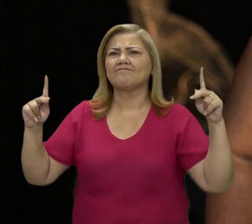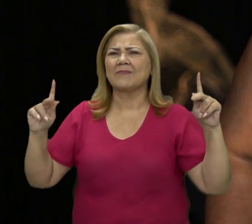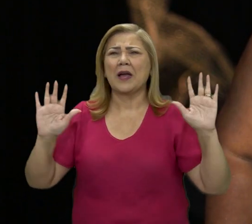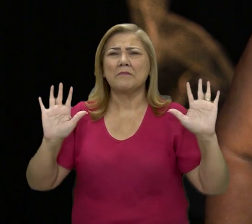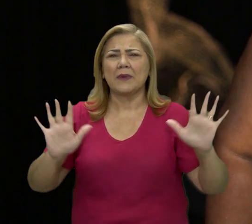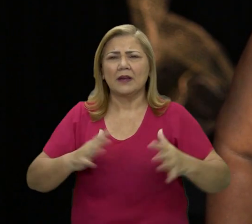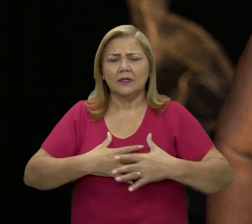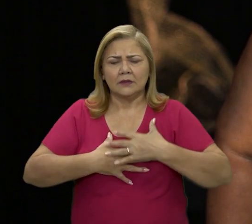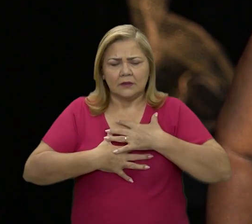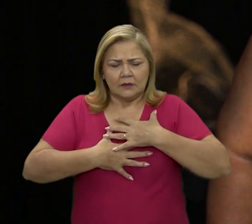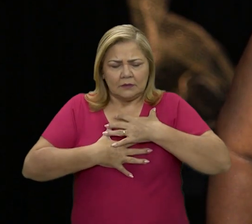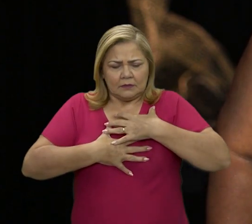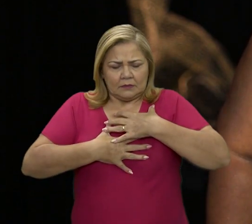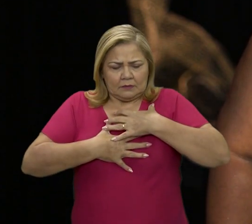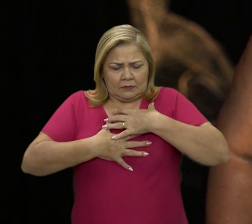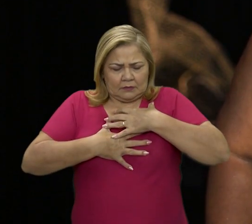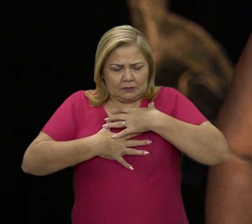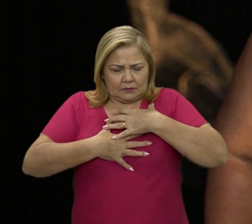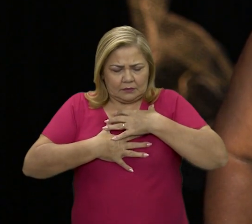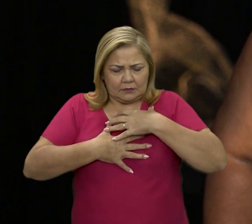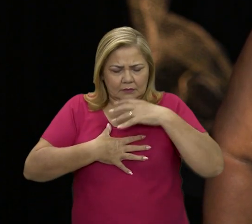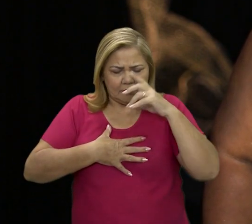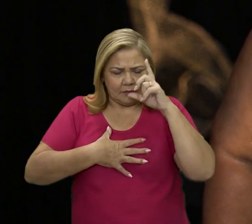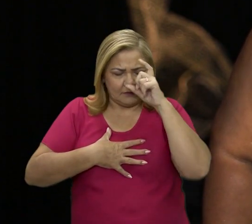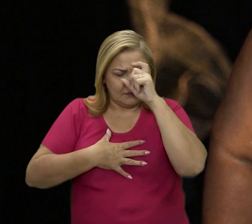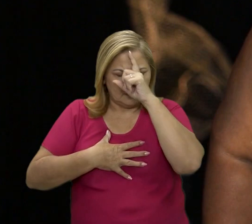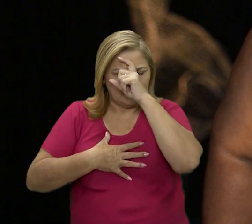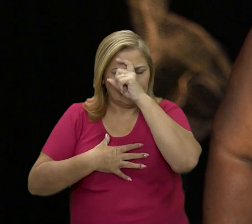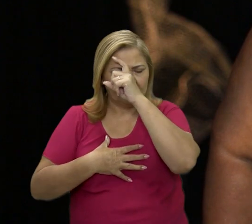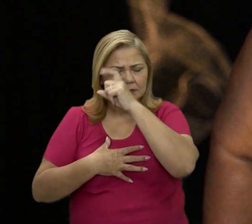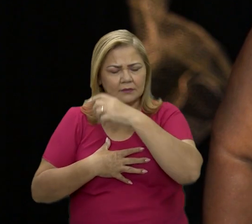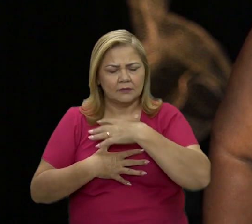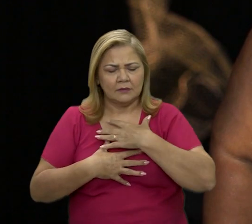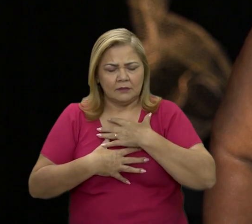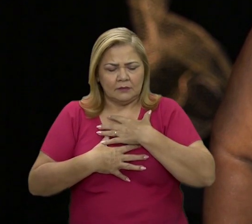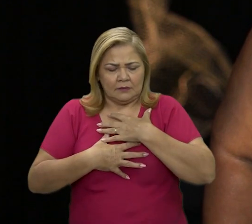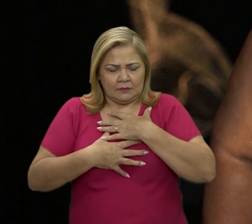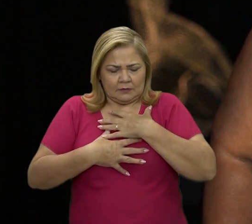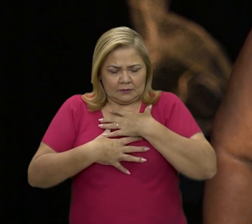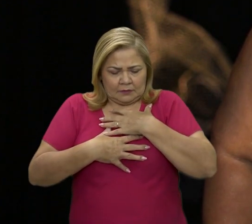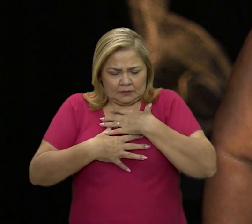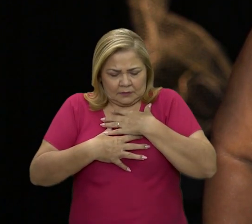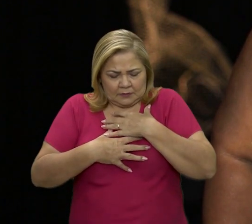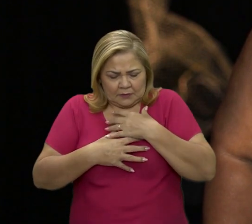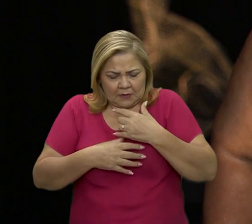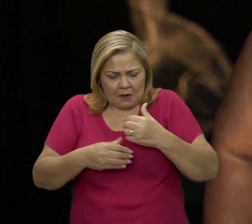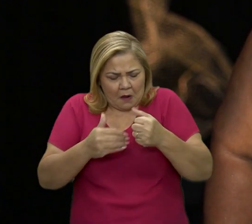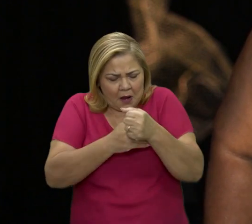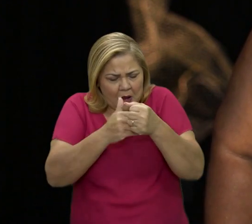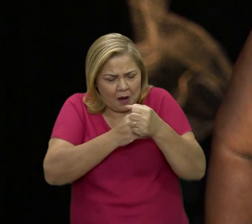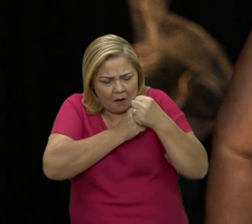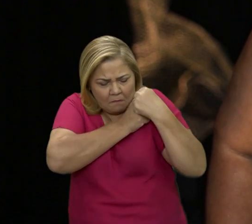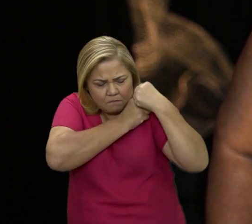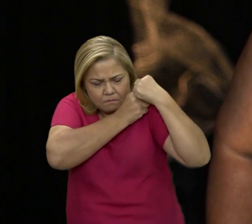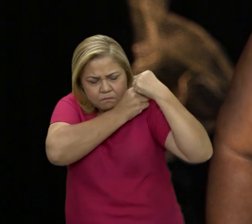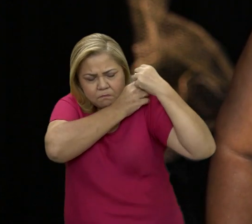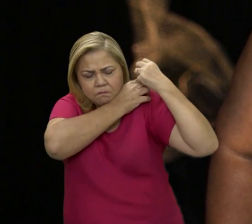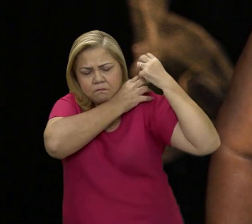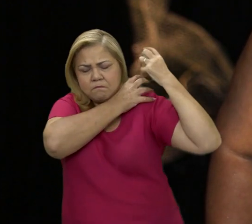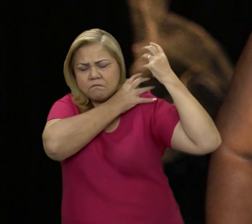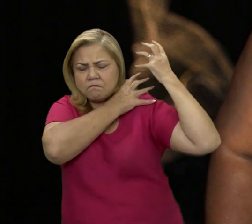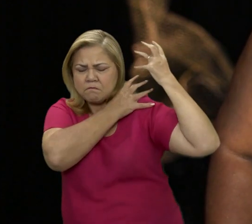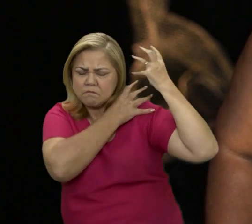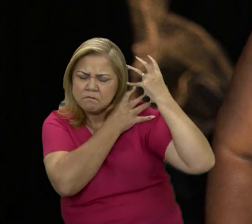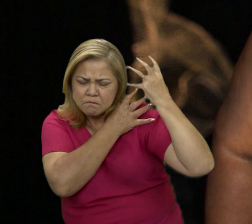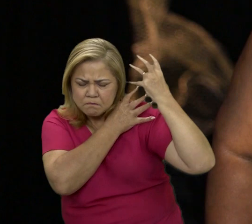outros. Mas ficou difícil respirar neste lugar. Ficou complicado respirar neste lugar. O peso